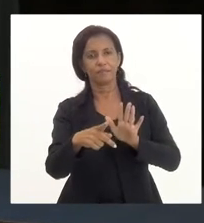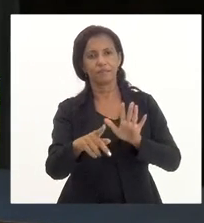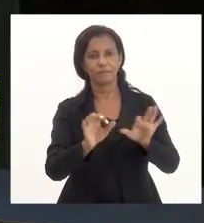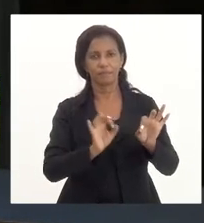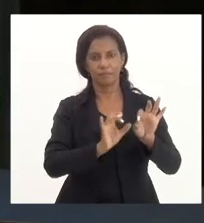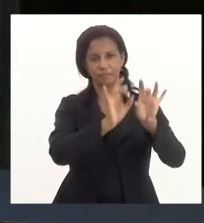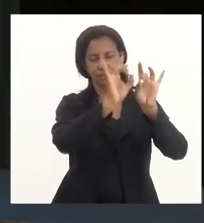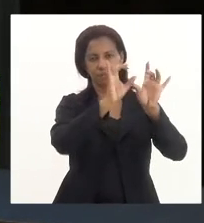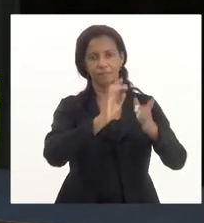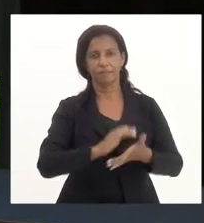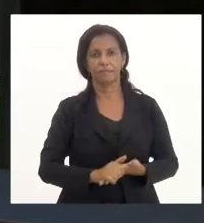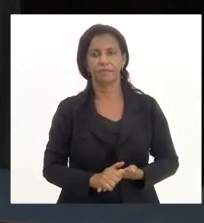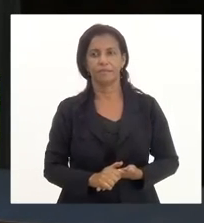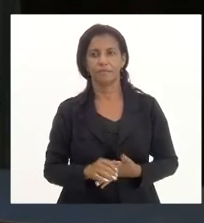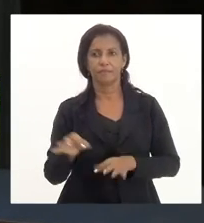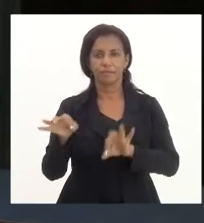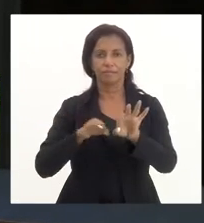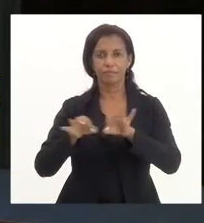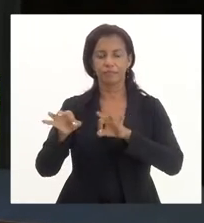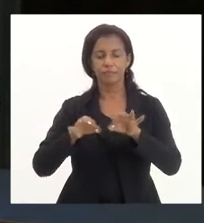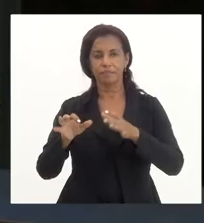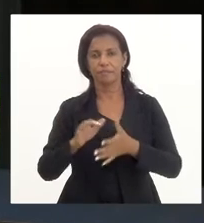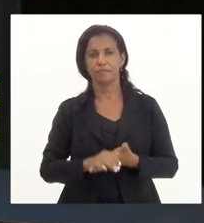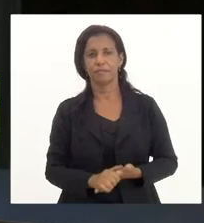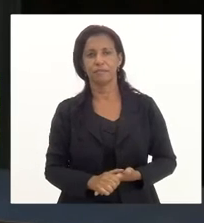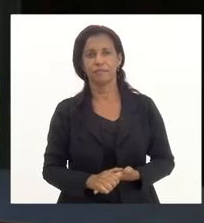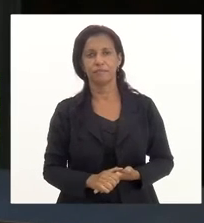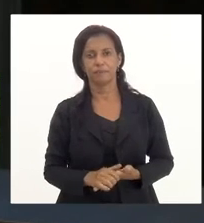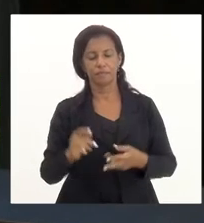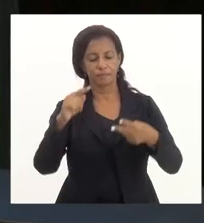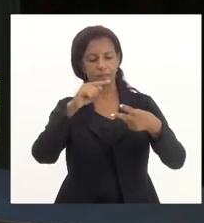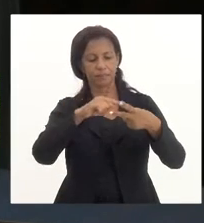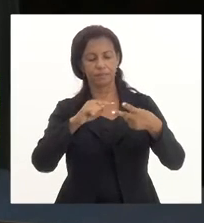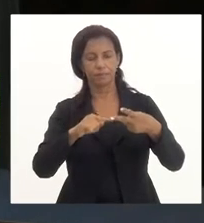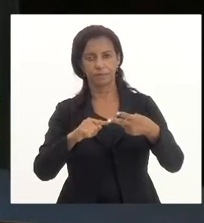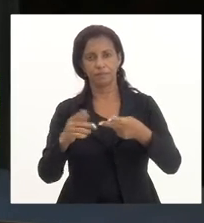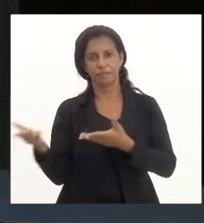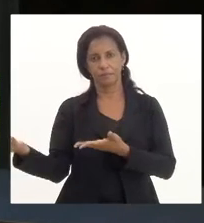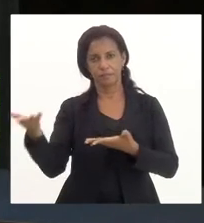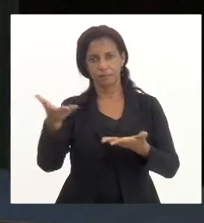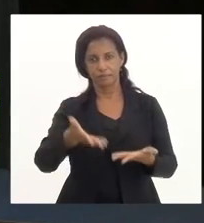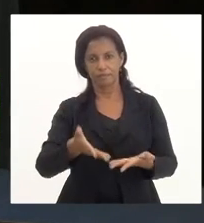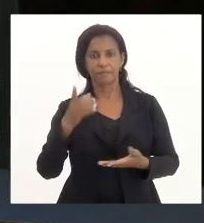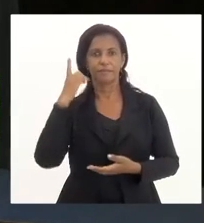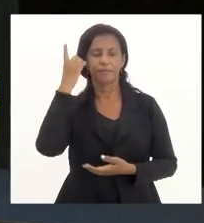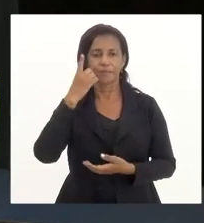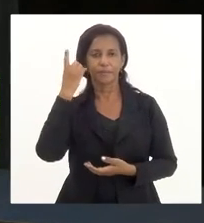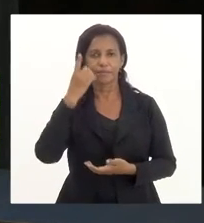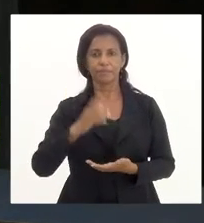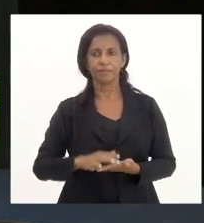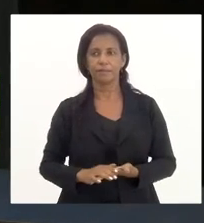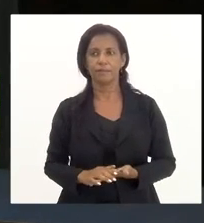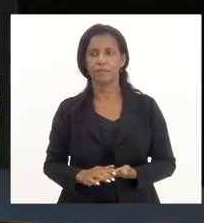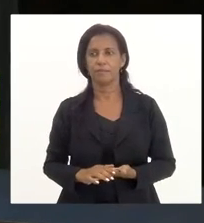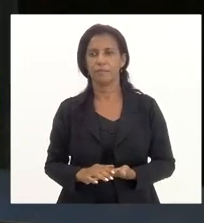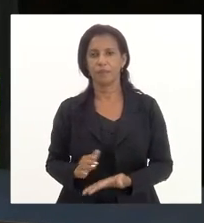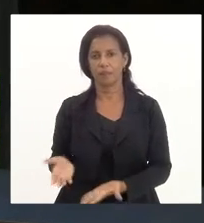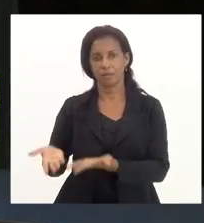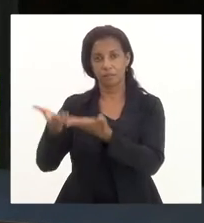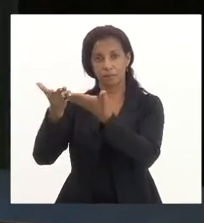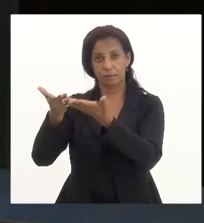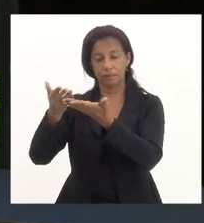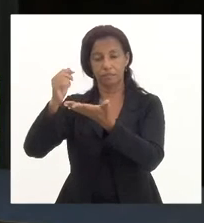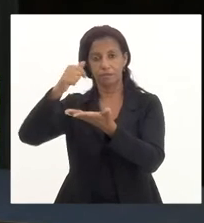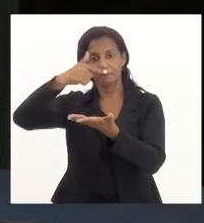lei complementar específica ou melhor nesse projeto os dois pontos trazidos agora tão na pelo Deputado benefício no seu Deputado